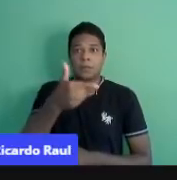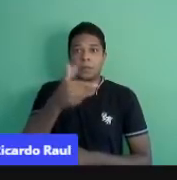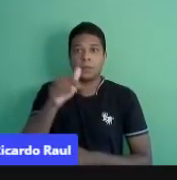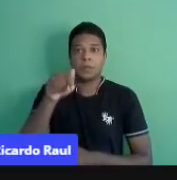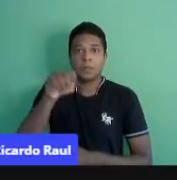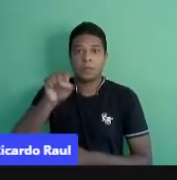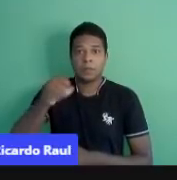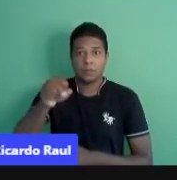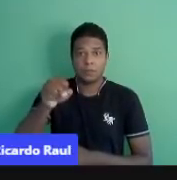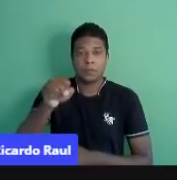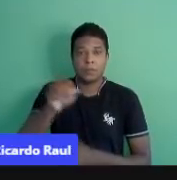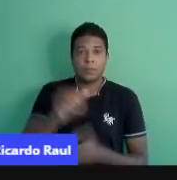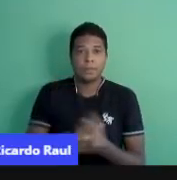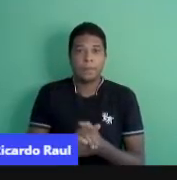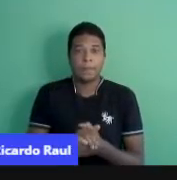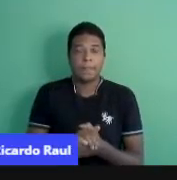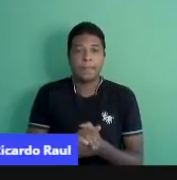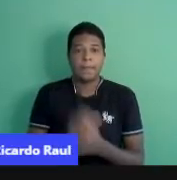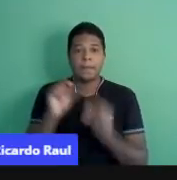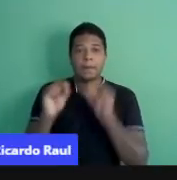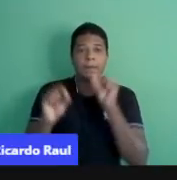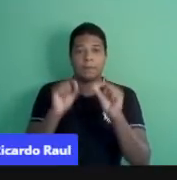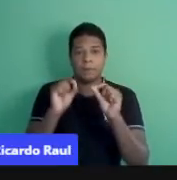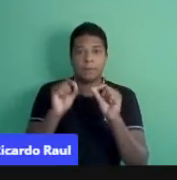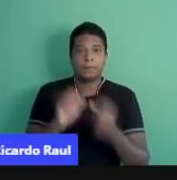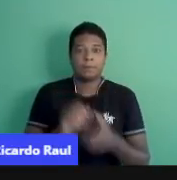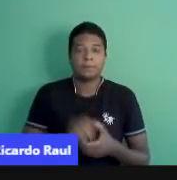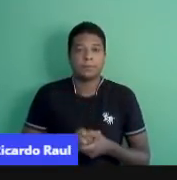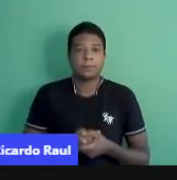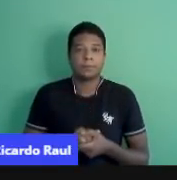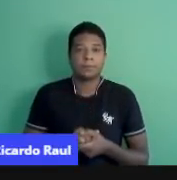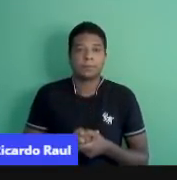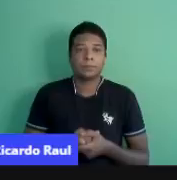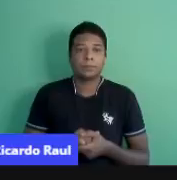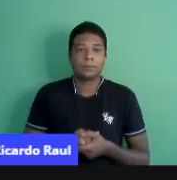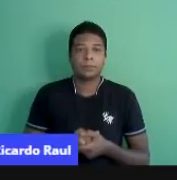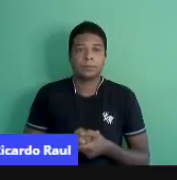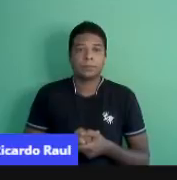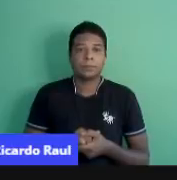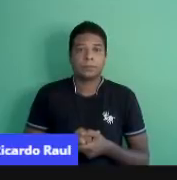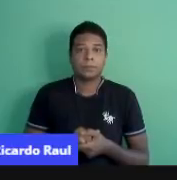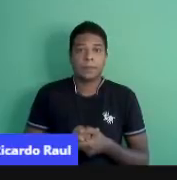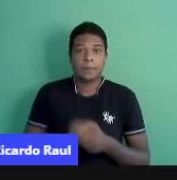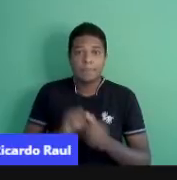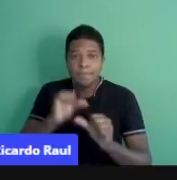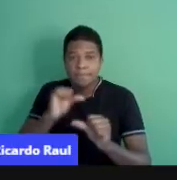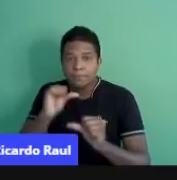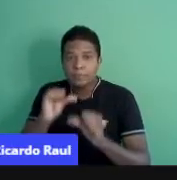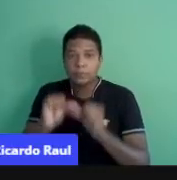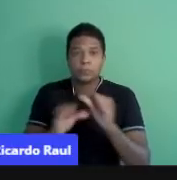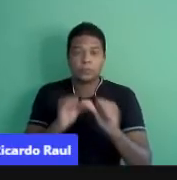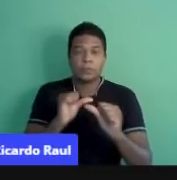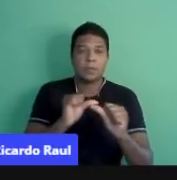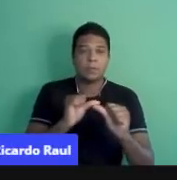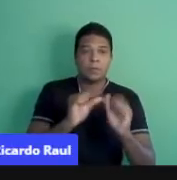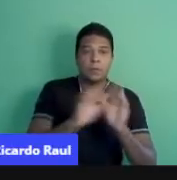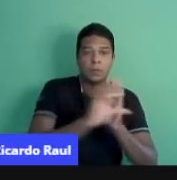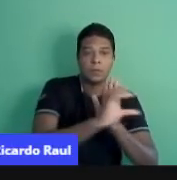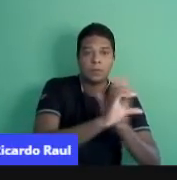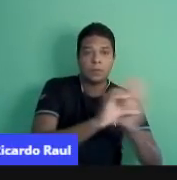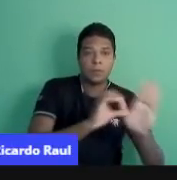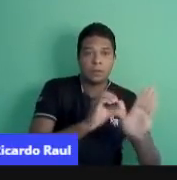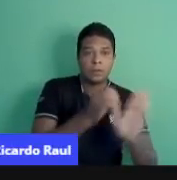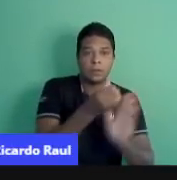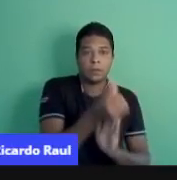13.278, que ela diz o seguinte: ela vem para alterar o parágrafo 6º